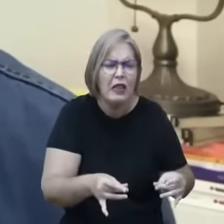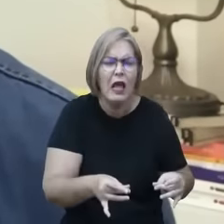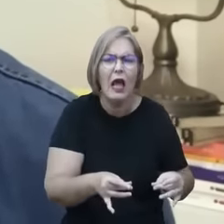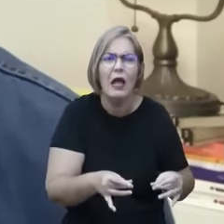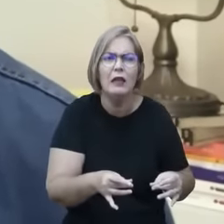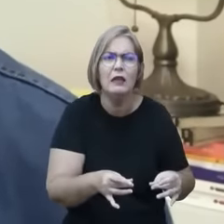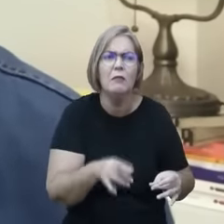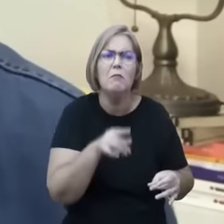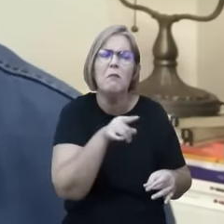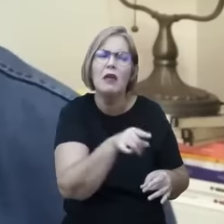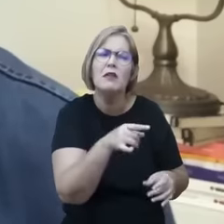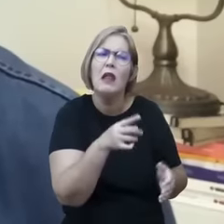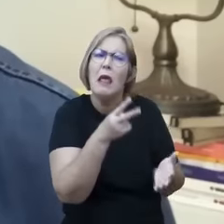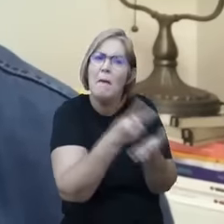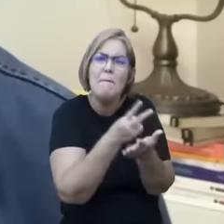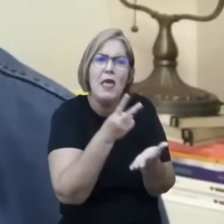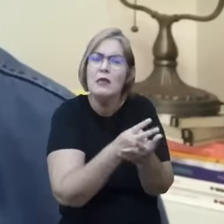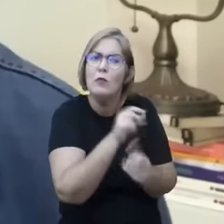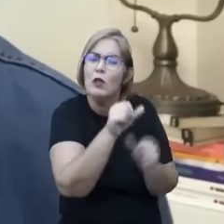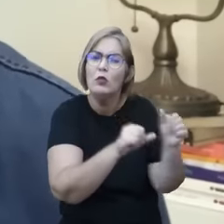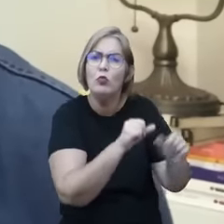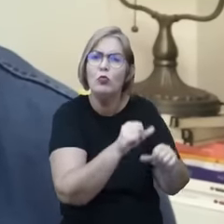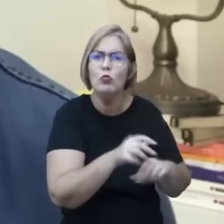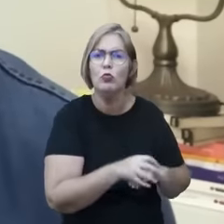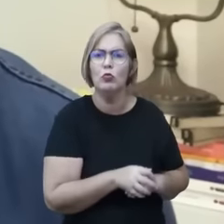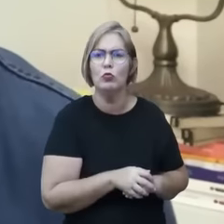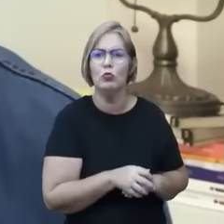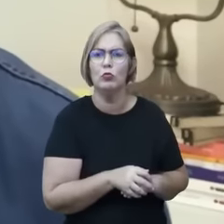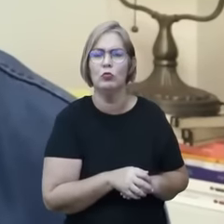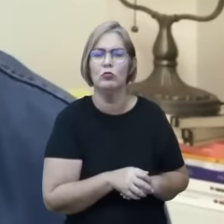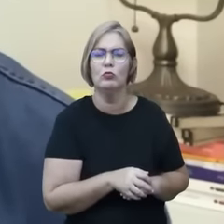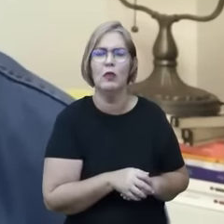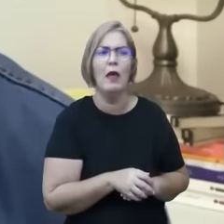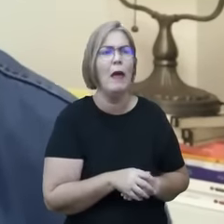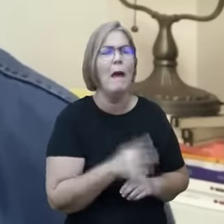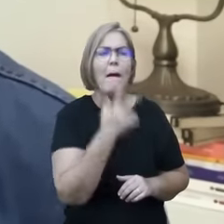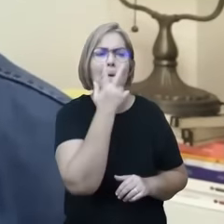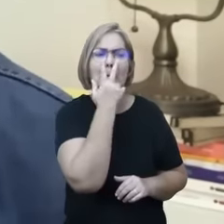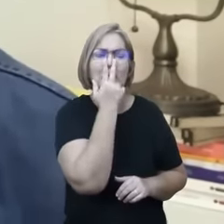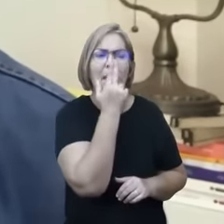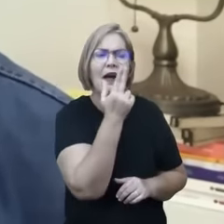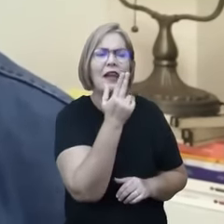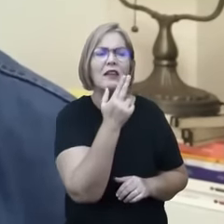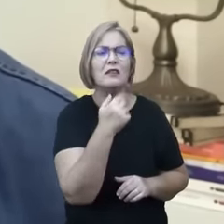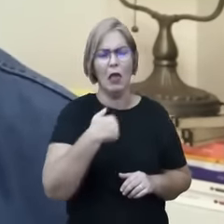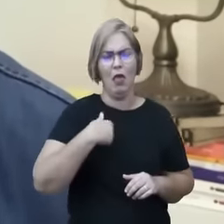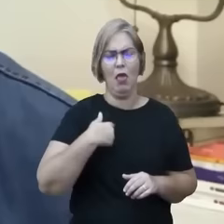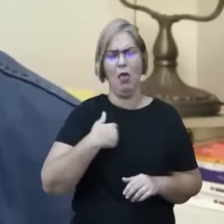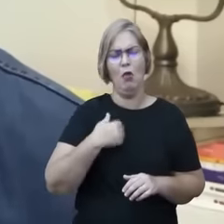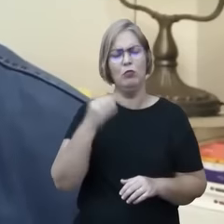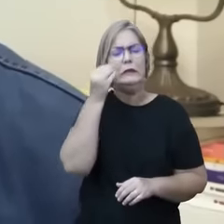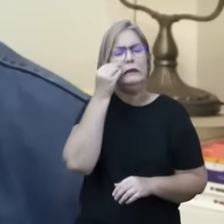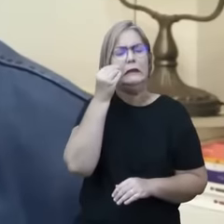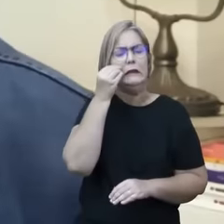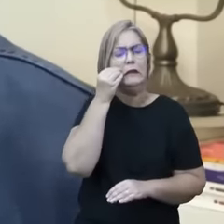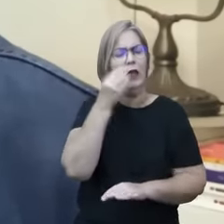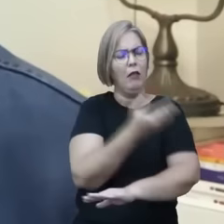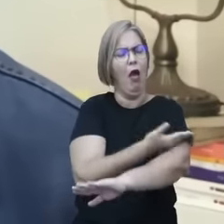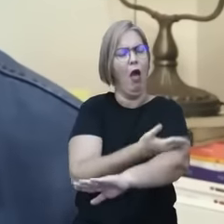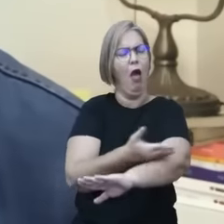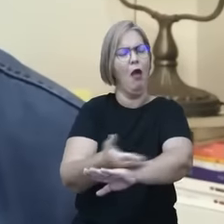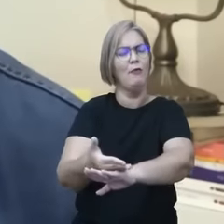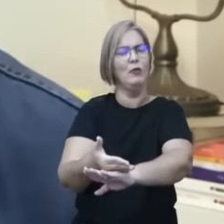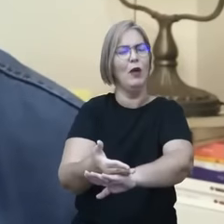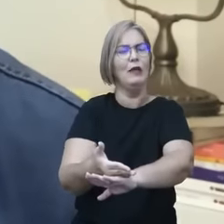mesmo. Aqueles cenários disfarçados pelo hábito voltam a ser o que são. Essa densidade e essa